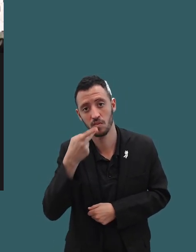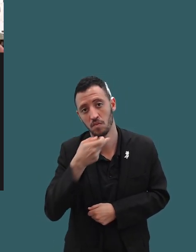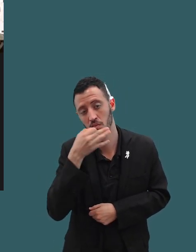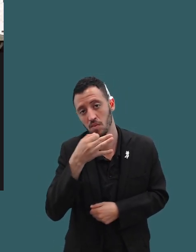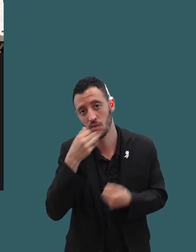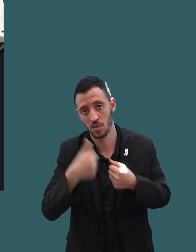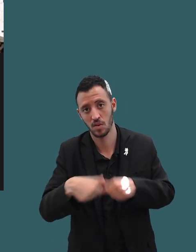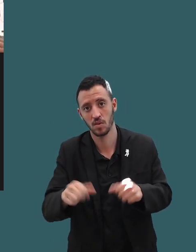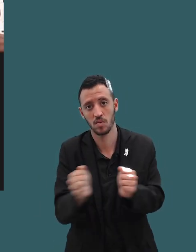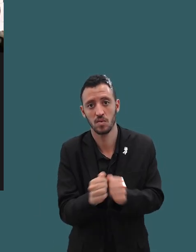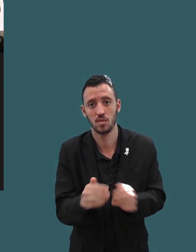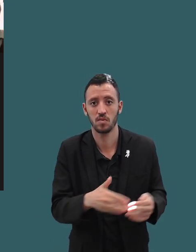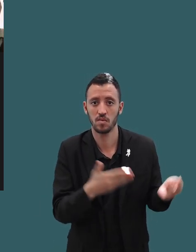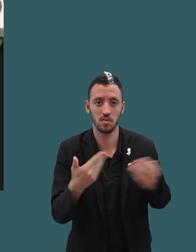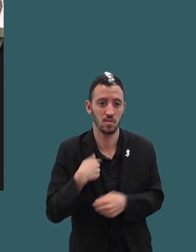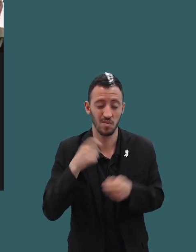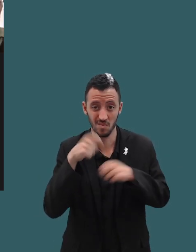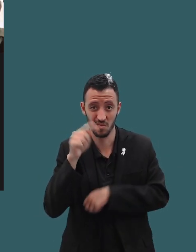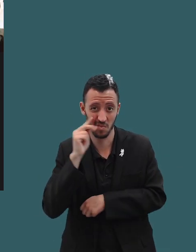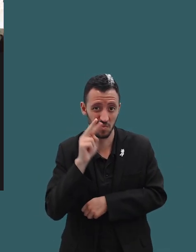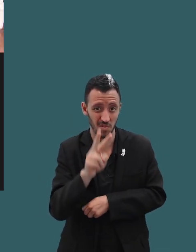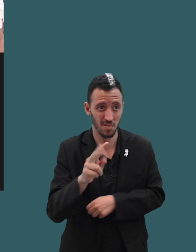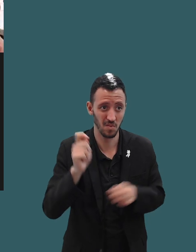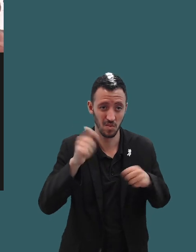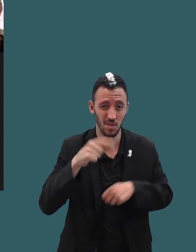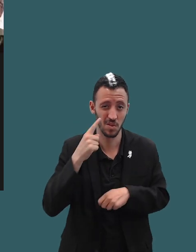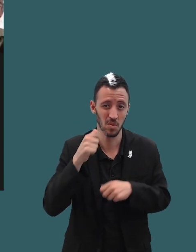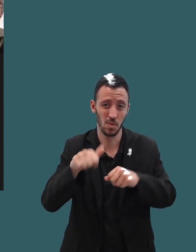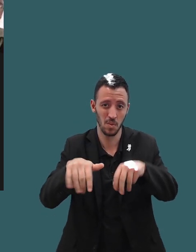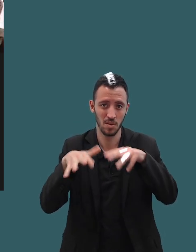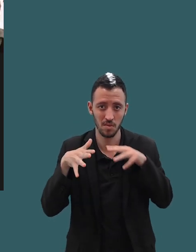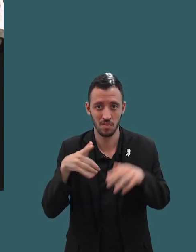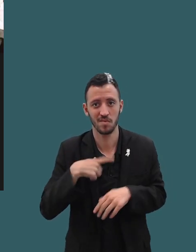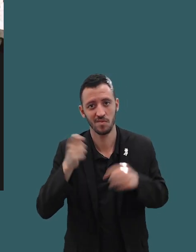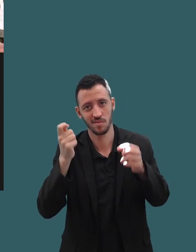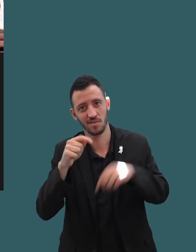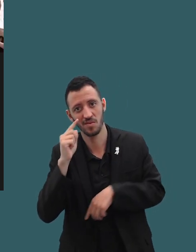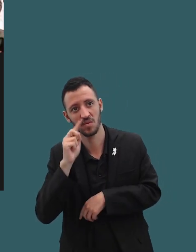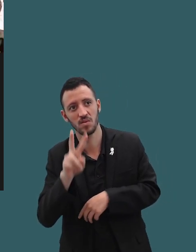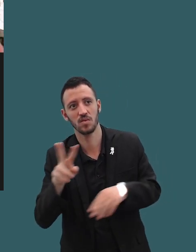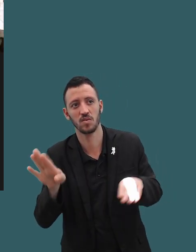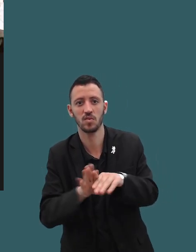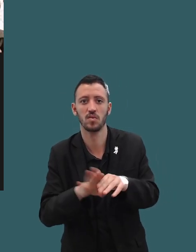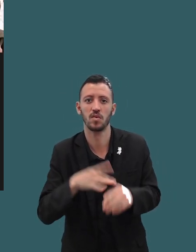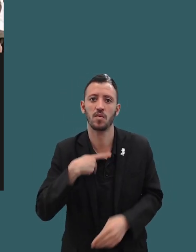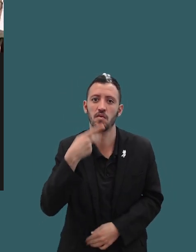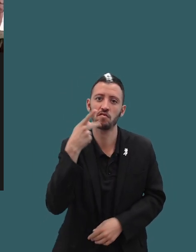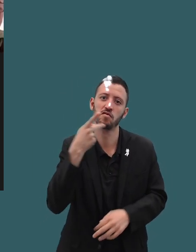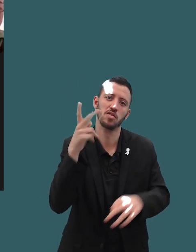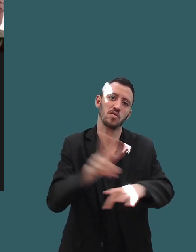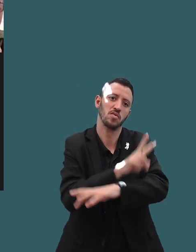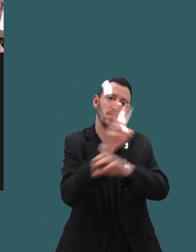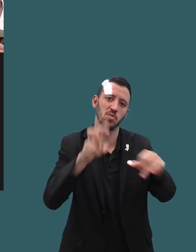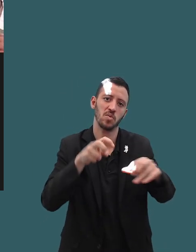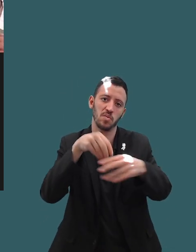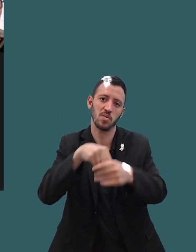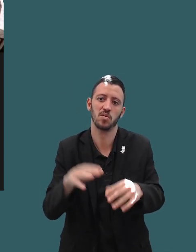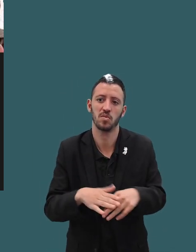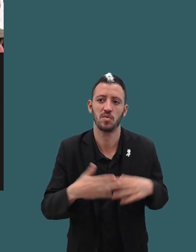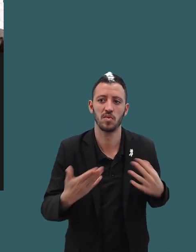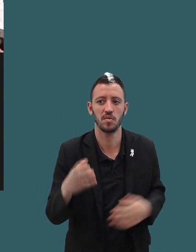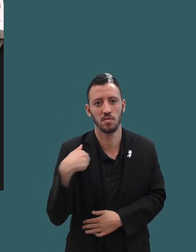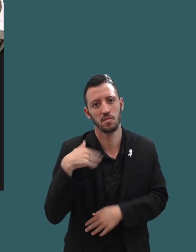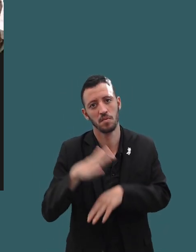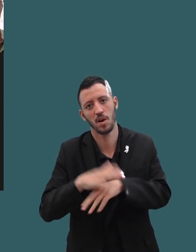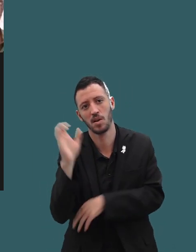com vocês, né? Eu não enxergo a audiência, mas saúdo também a audiência. E o que eu vim falar aqui para vocês,